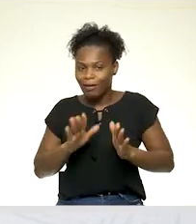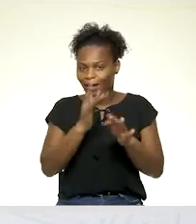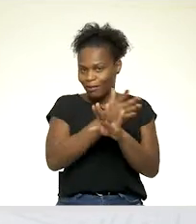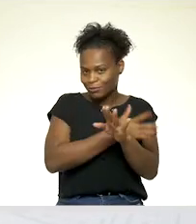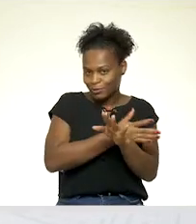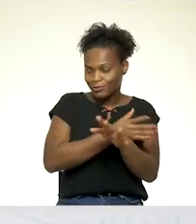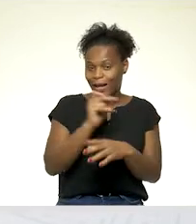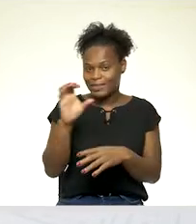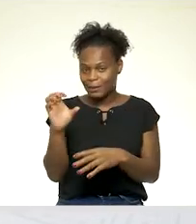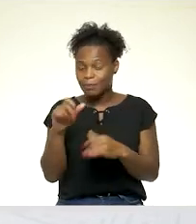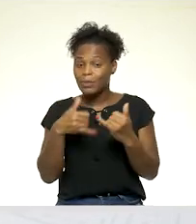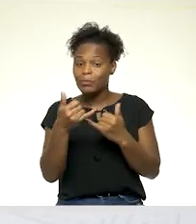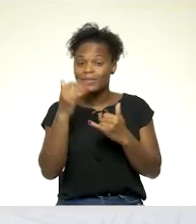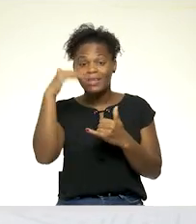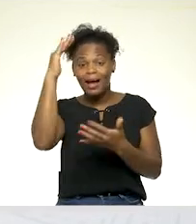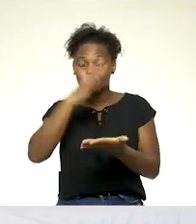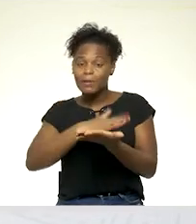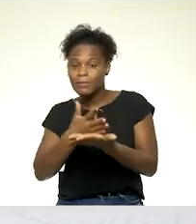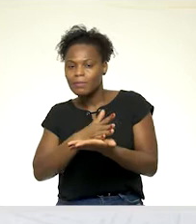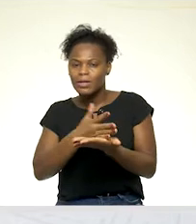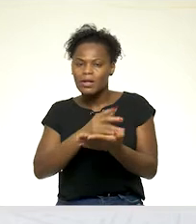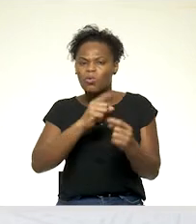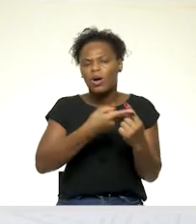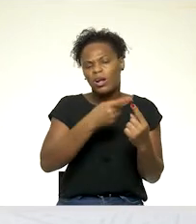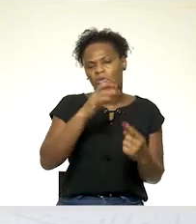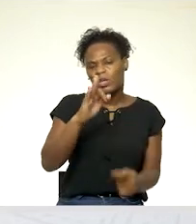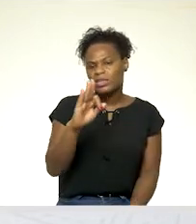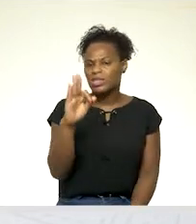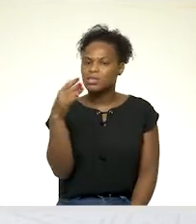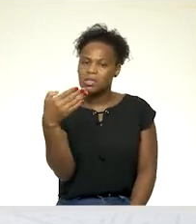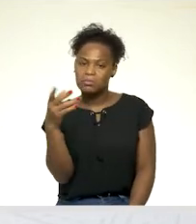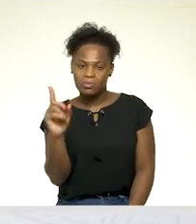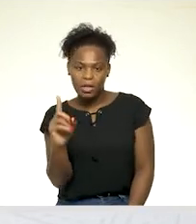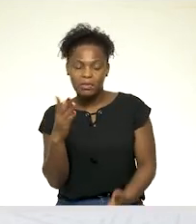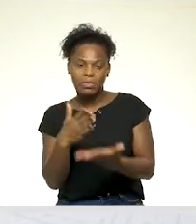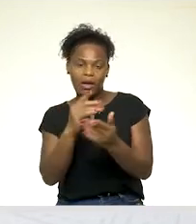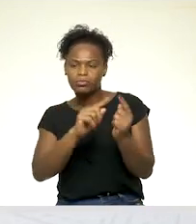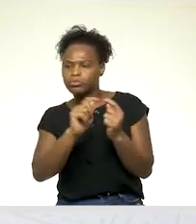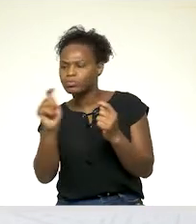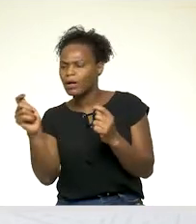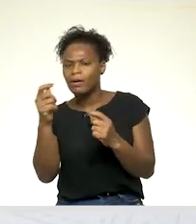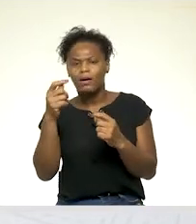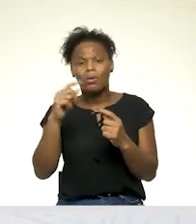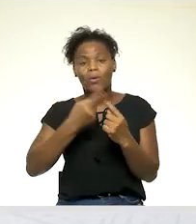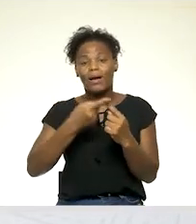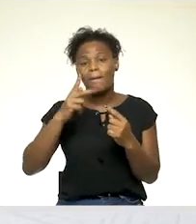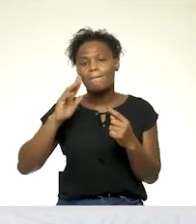a Idade Medieval, do ano 476 ao ano